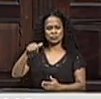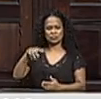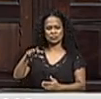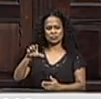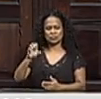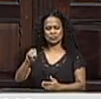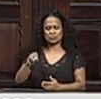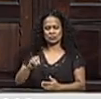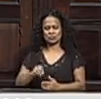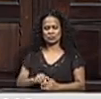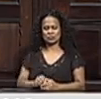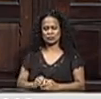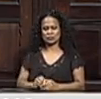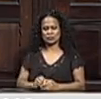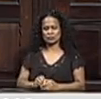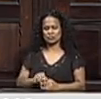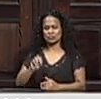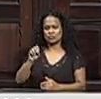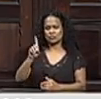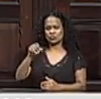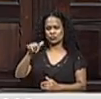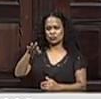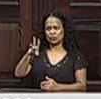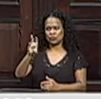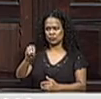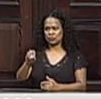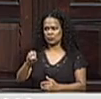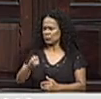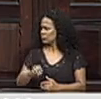Deputado Dionísio Lins.